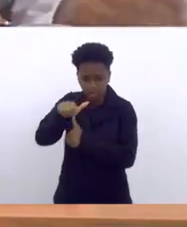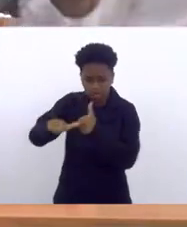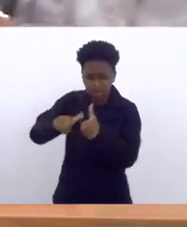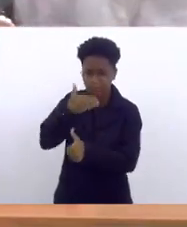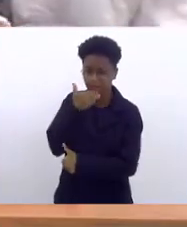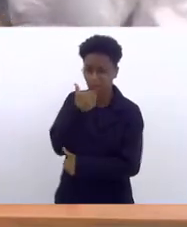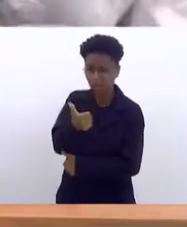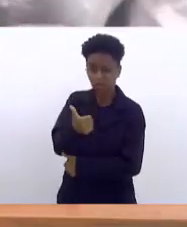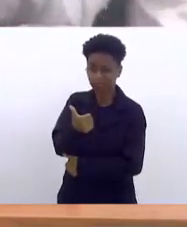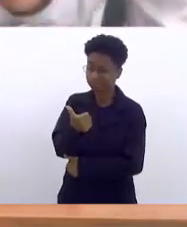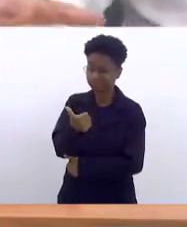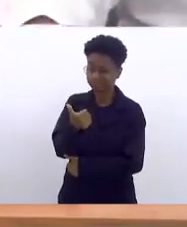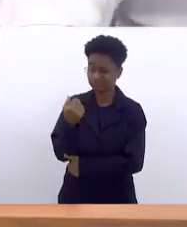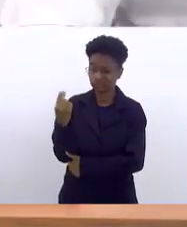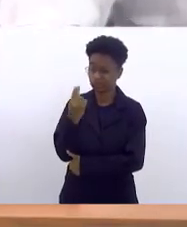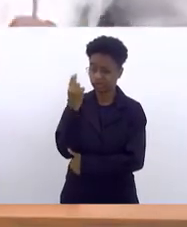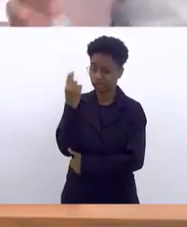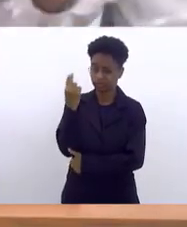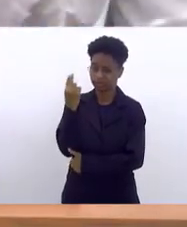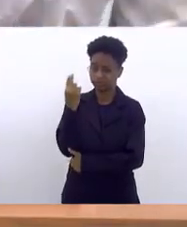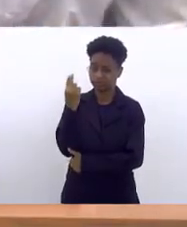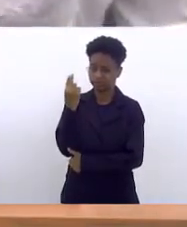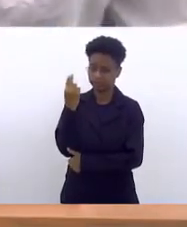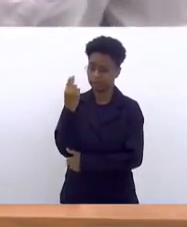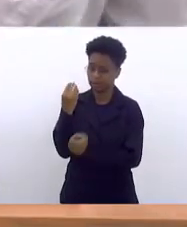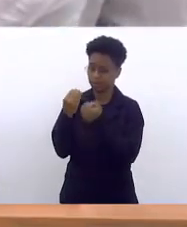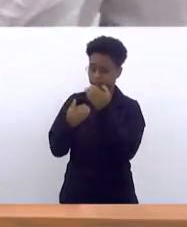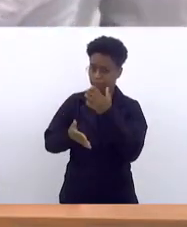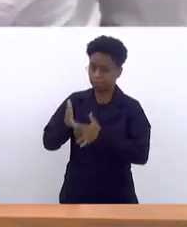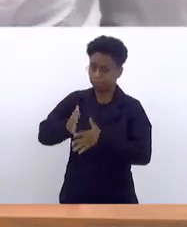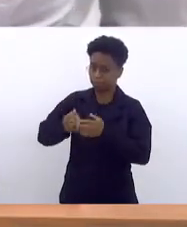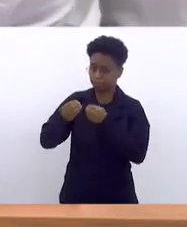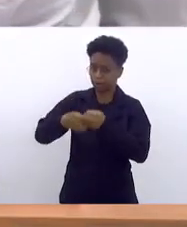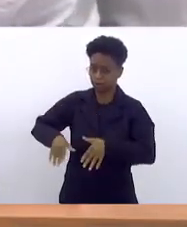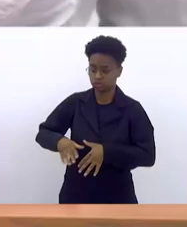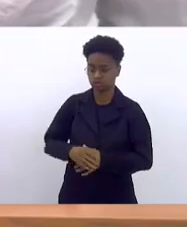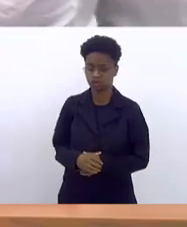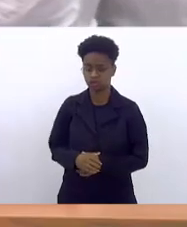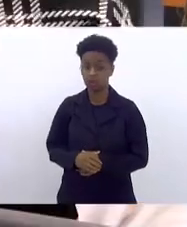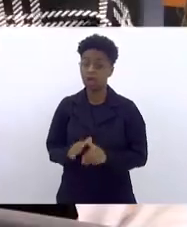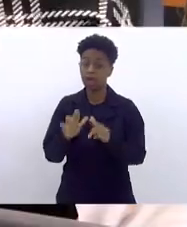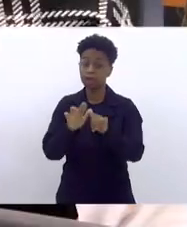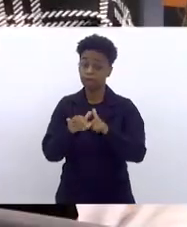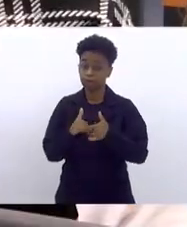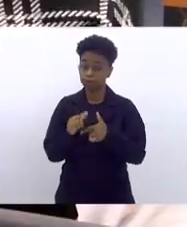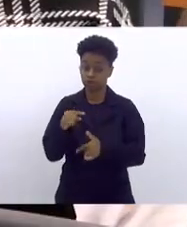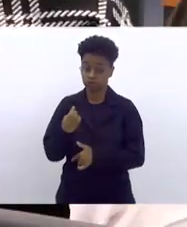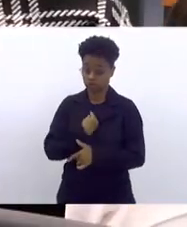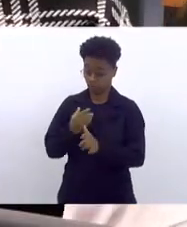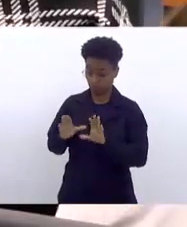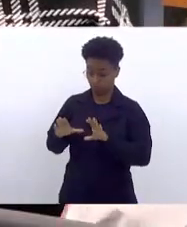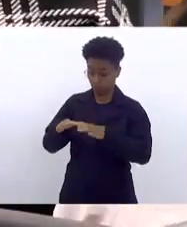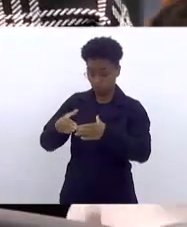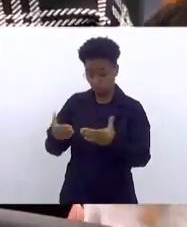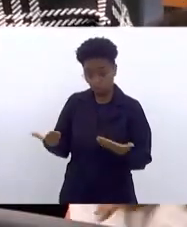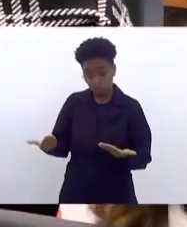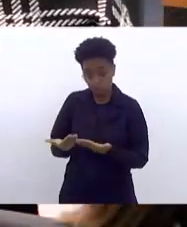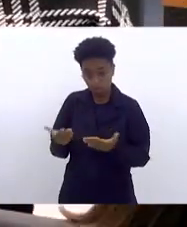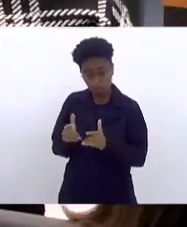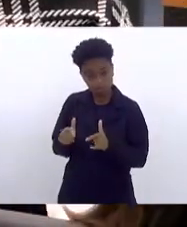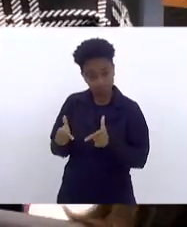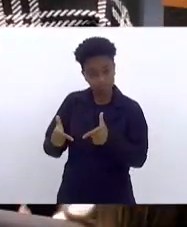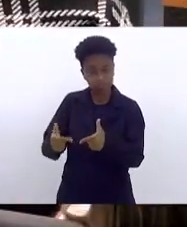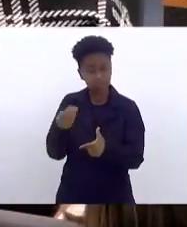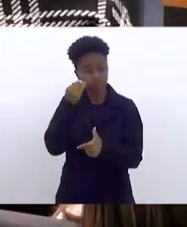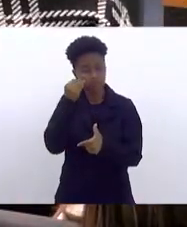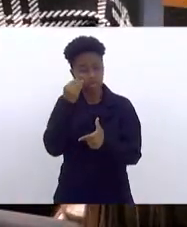fica comprometida. Por isso, nossa Comissão está aqui hoje para ouvir